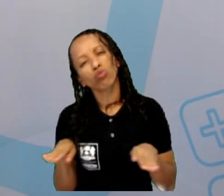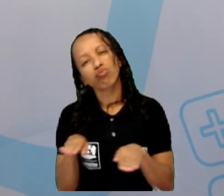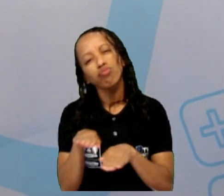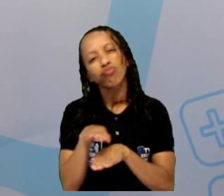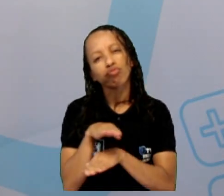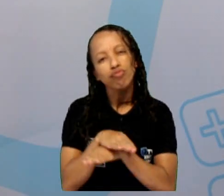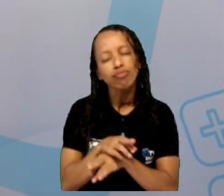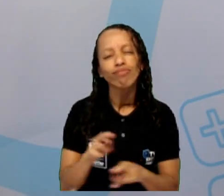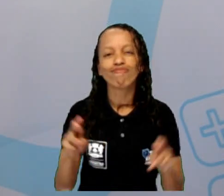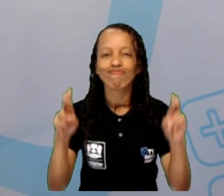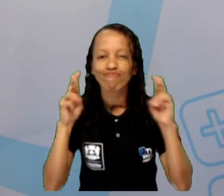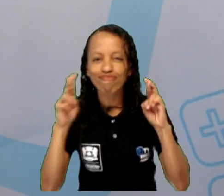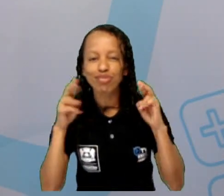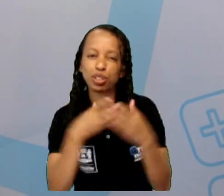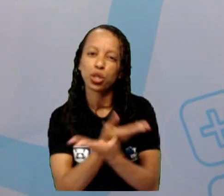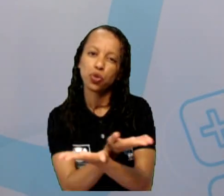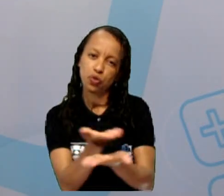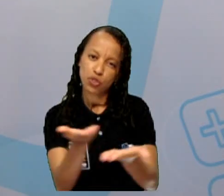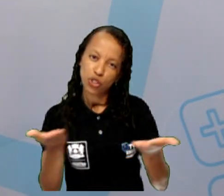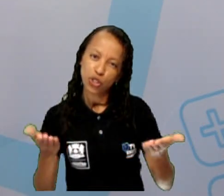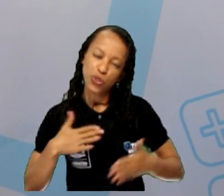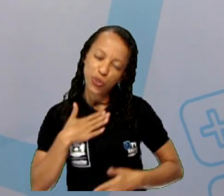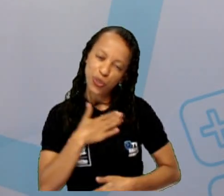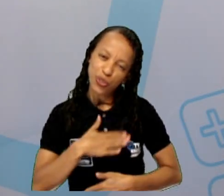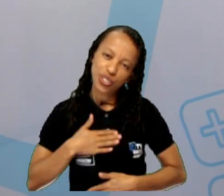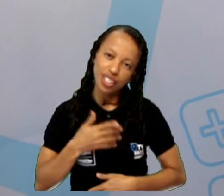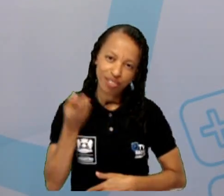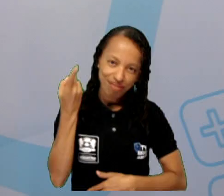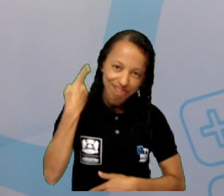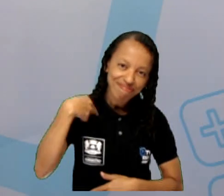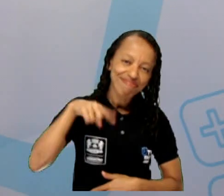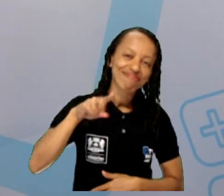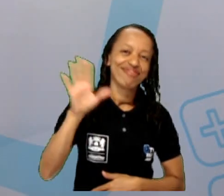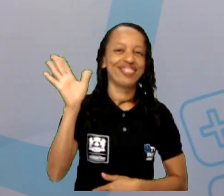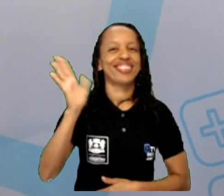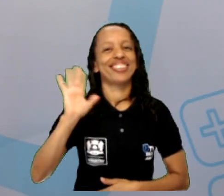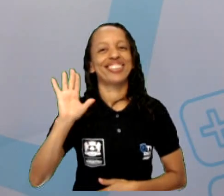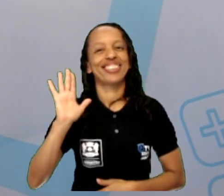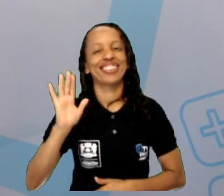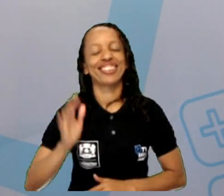Espero que vocês tenham gostado bastante e até a próxima. Tchau!